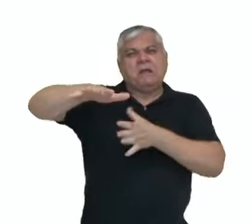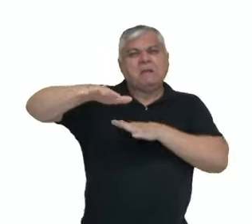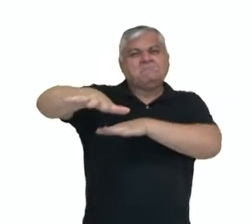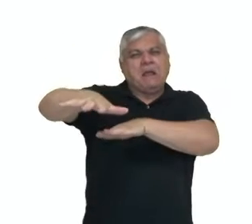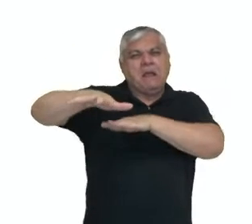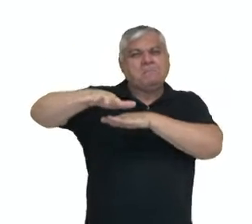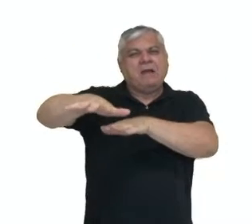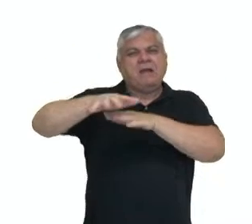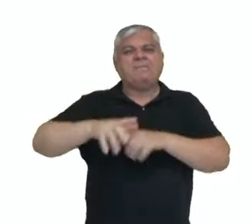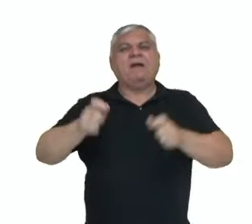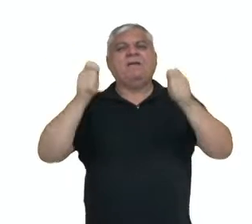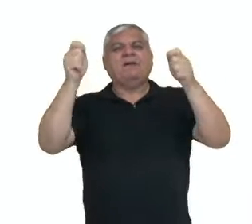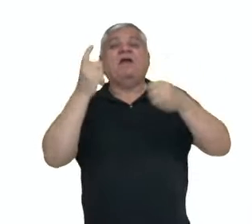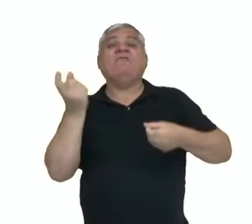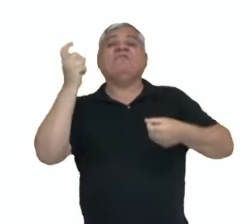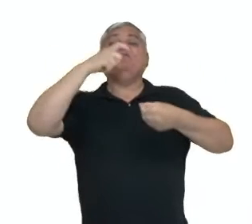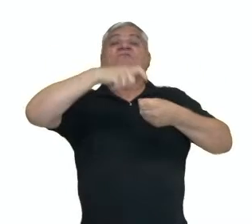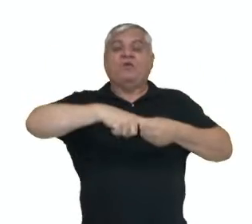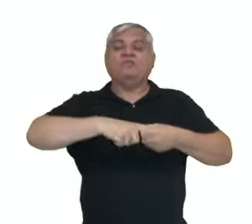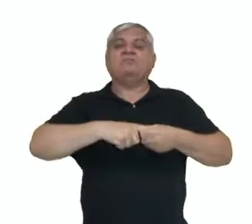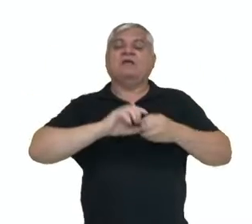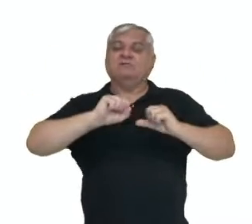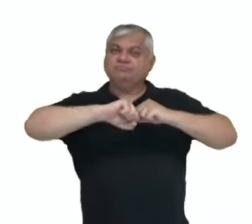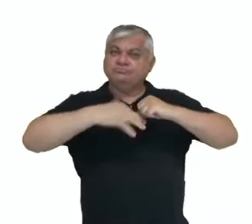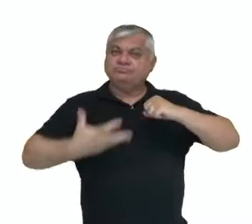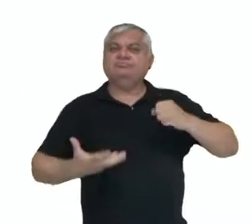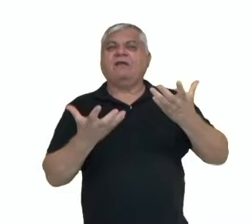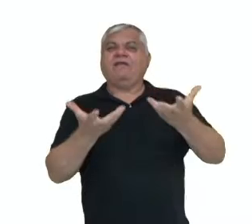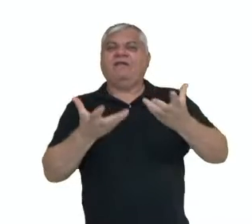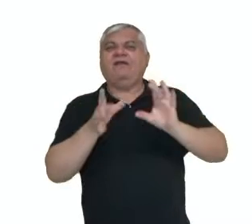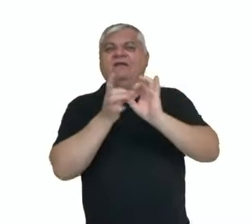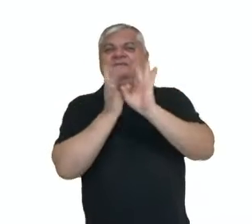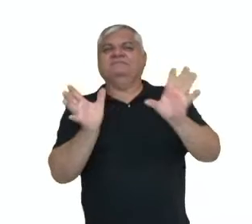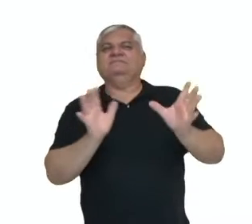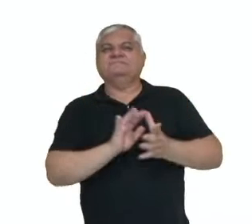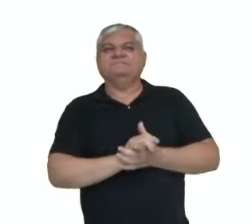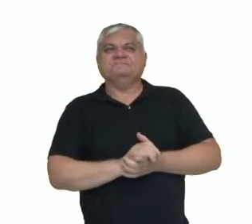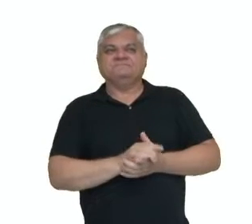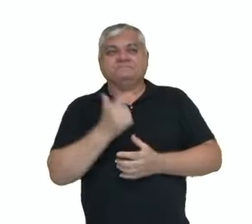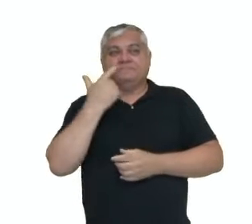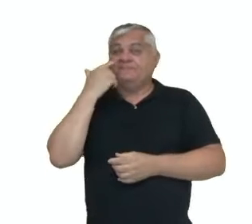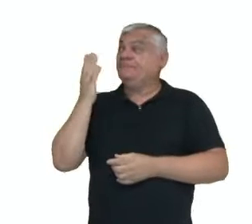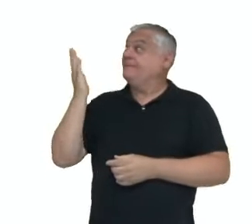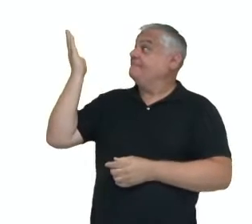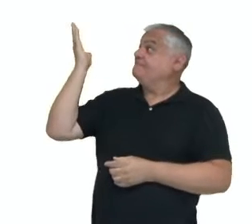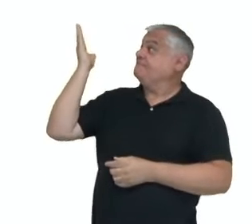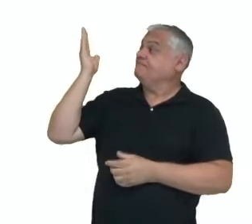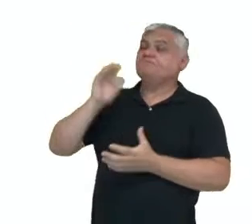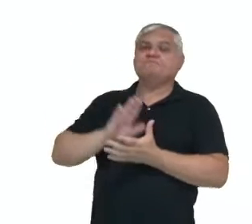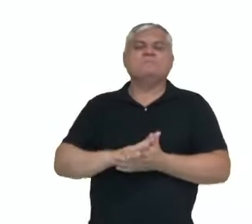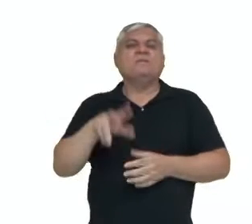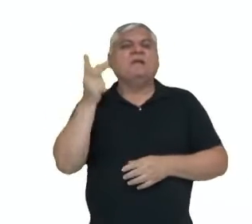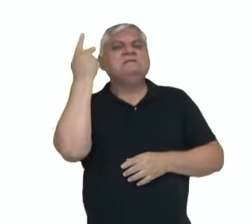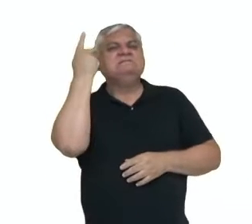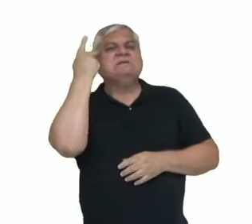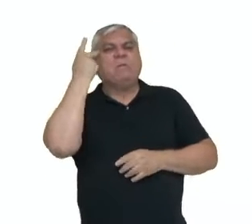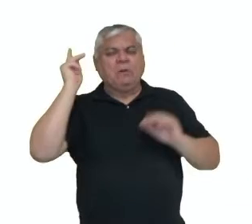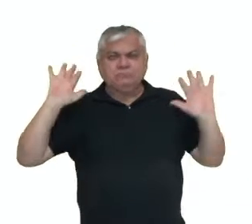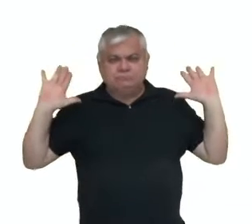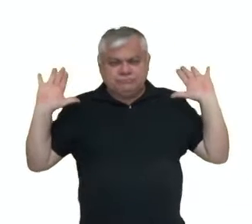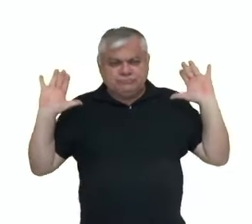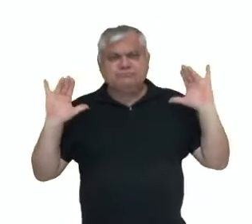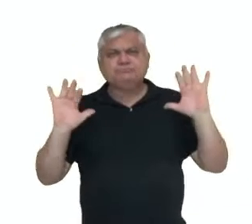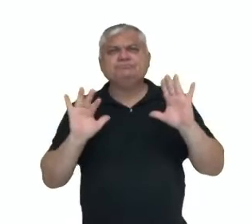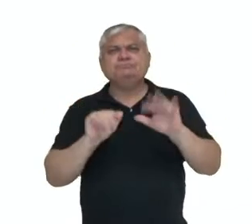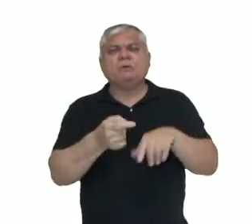Brasil. Na imagem aqui que nós vemos aqui ao lado, tá? Nós temos um grande comício em São Paulo que chegou a reunir